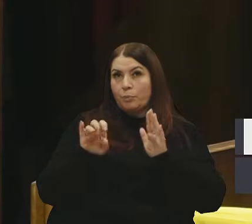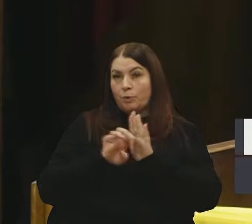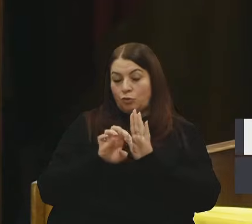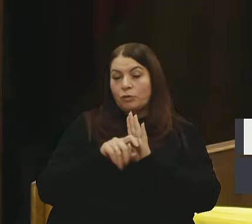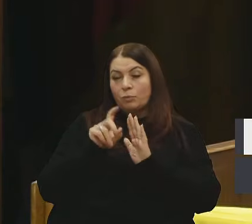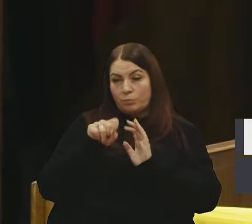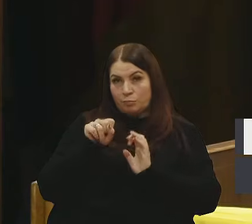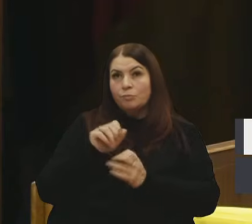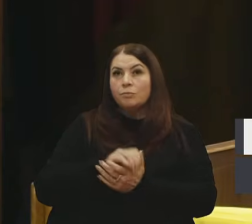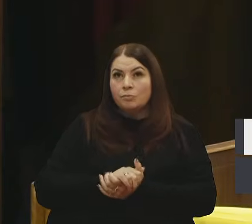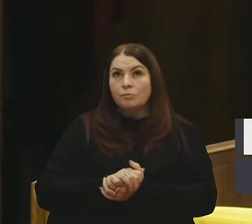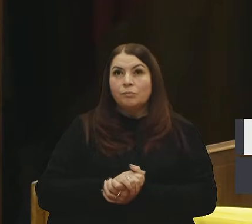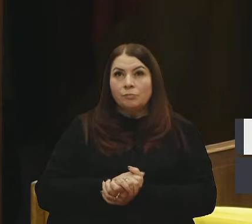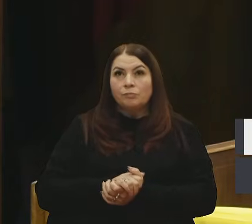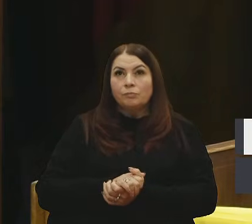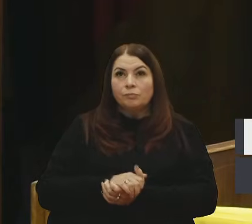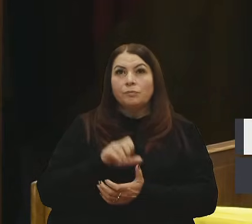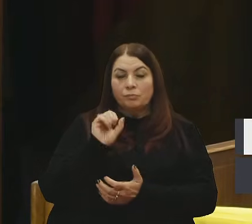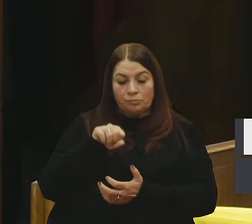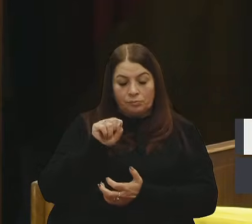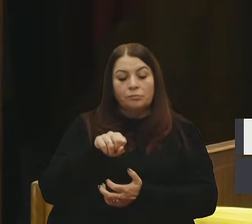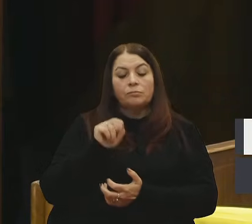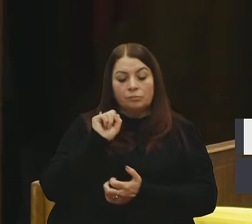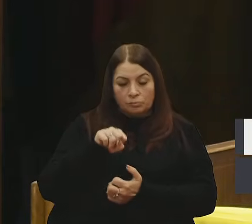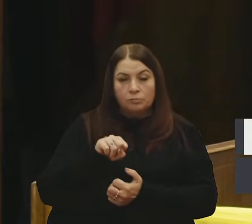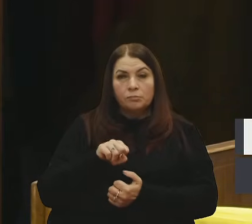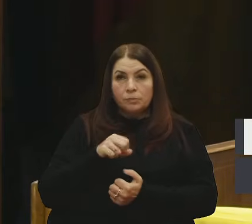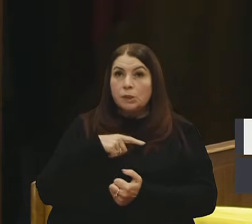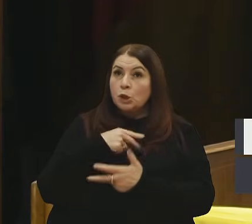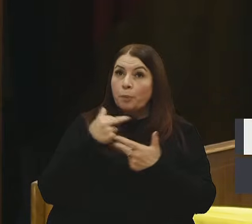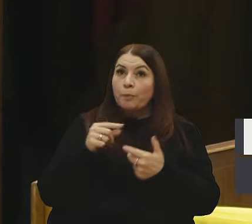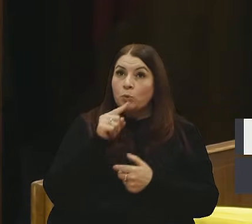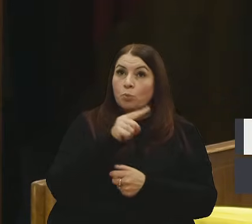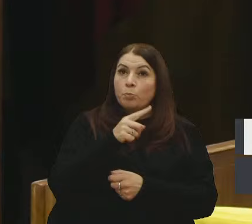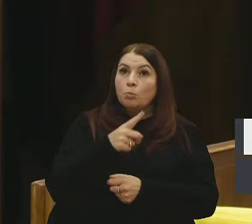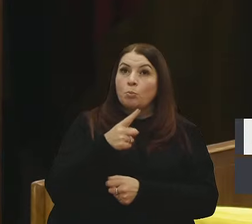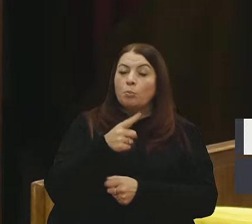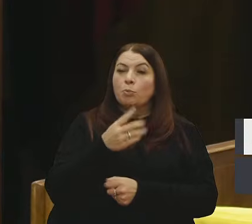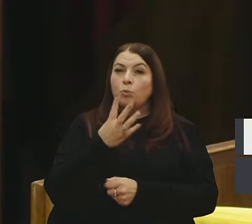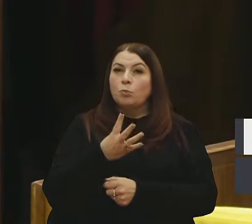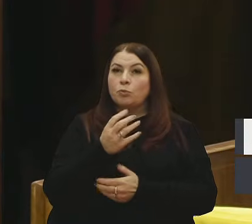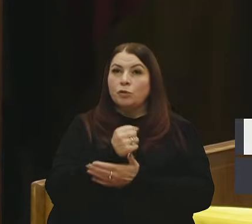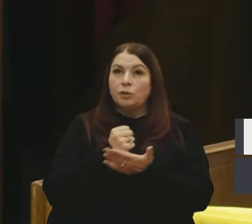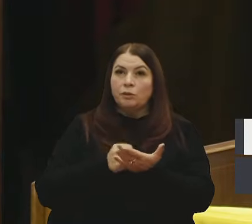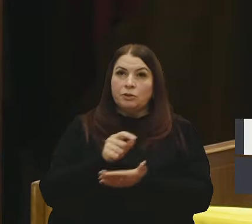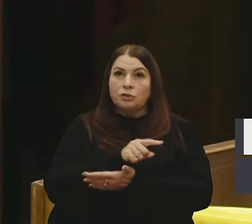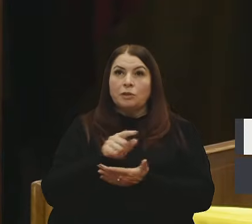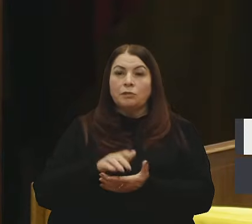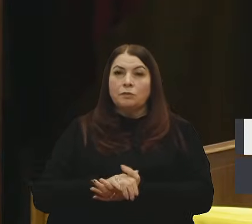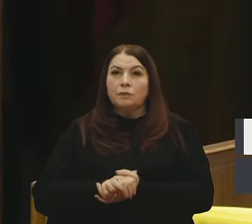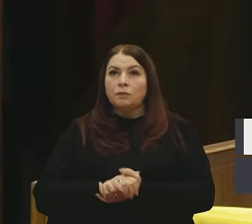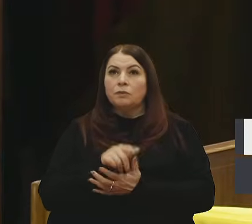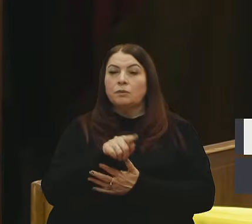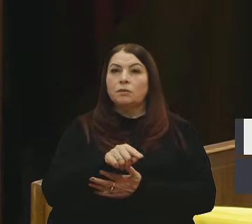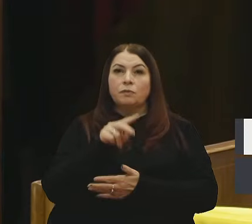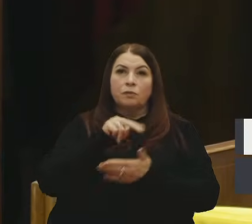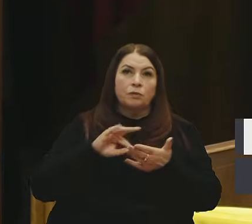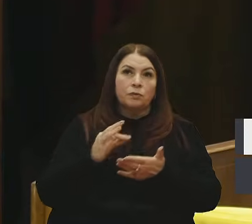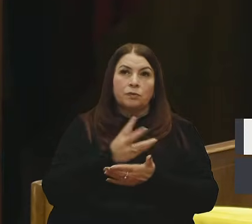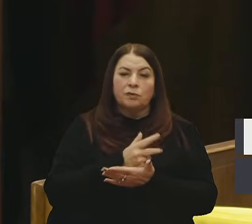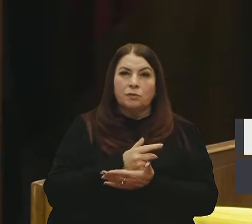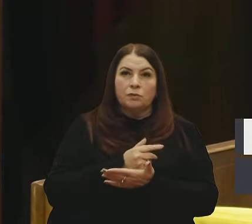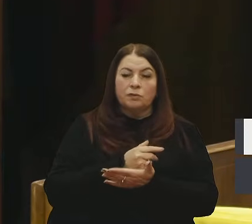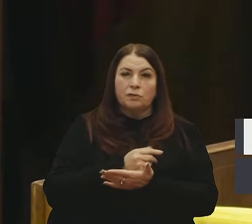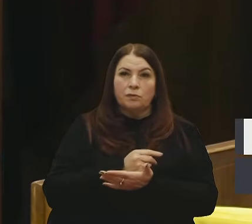Sim. Sim, sim. Item 1.4 do contrato. Tá? Eu não vou ler tudo porque senão vou